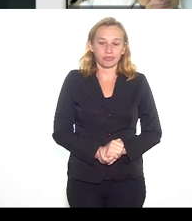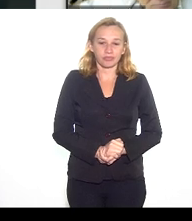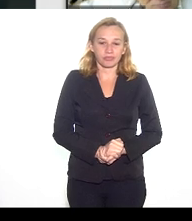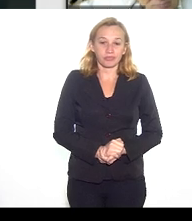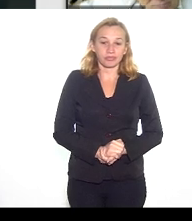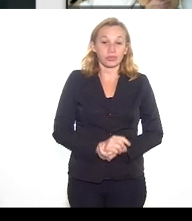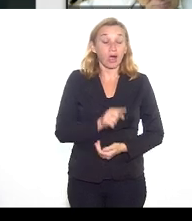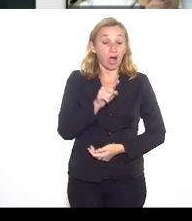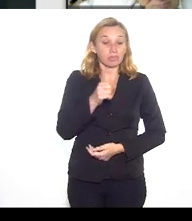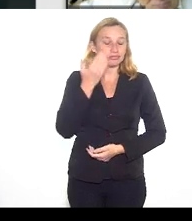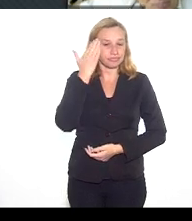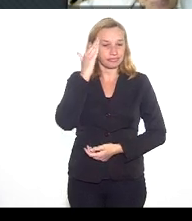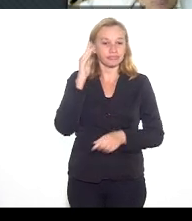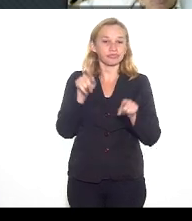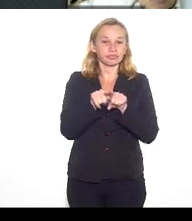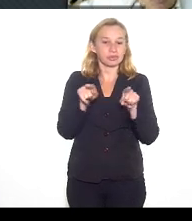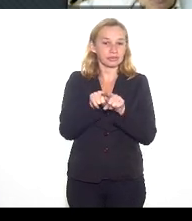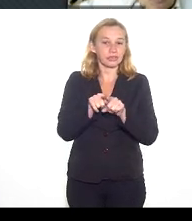Aqui a gente entendeu também